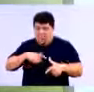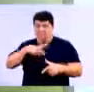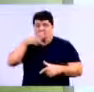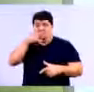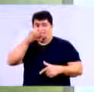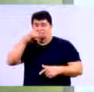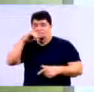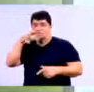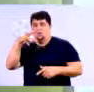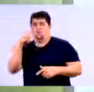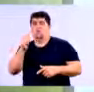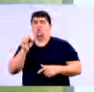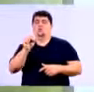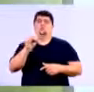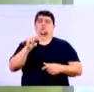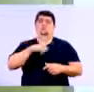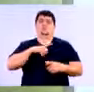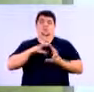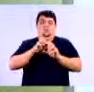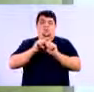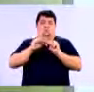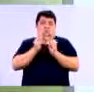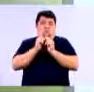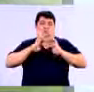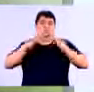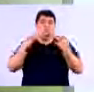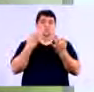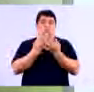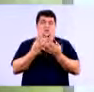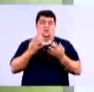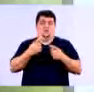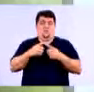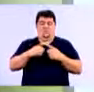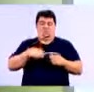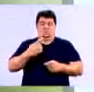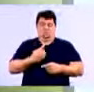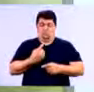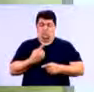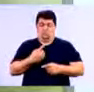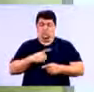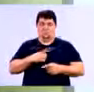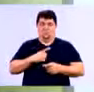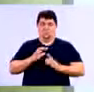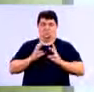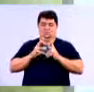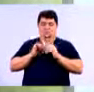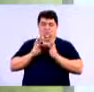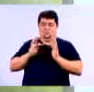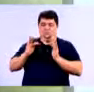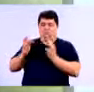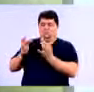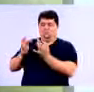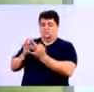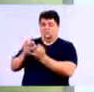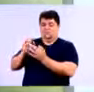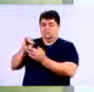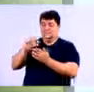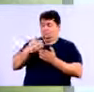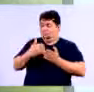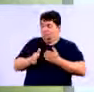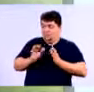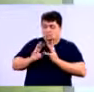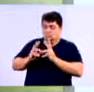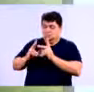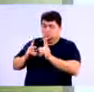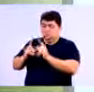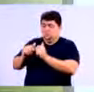retrata uma experiência de vida sua, você não tem coragem de correr o risco, porque agora não é só você. Existe uma cadeia em todo um contexto no qual você está inserido.